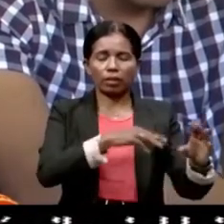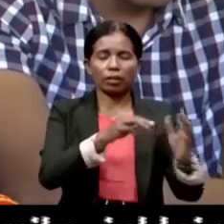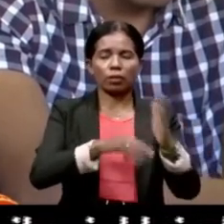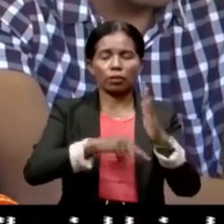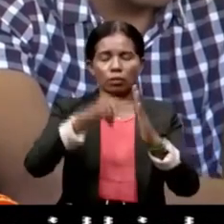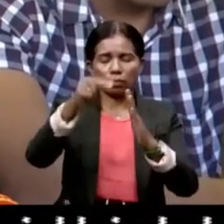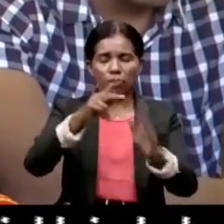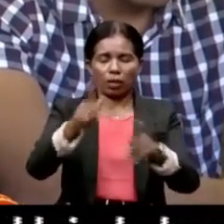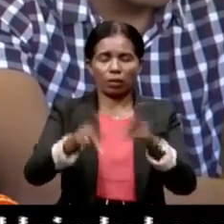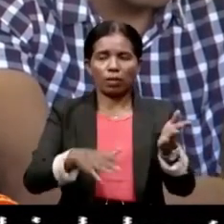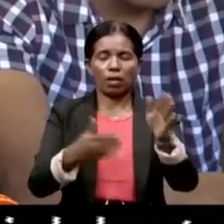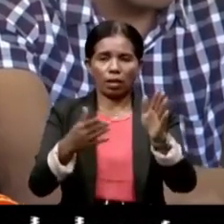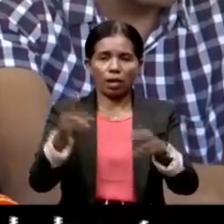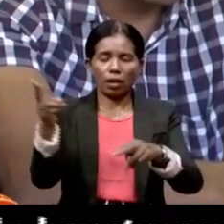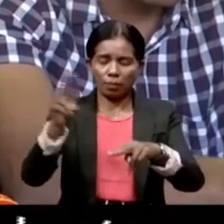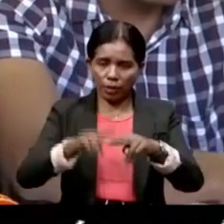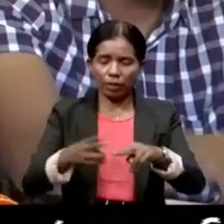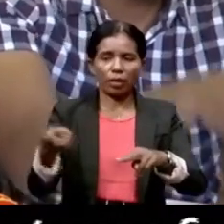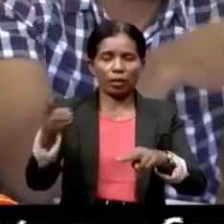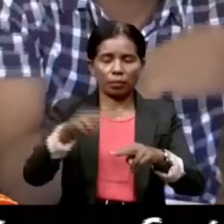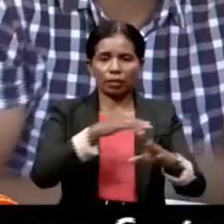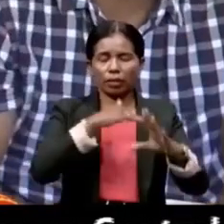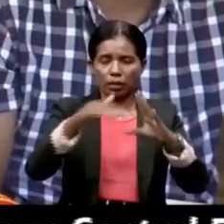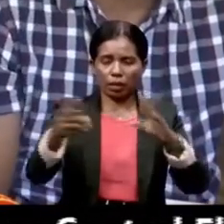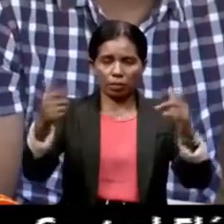população aumenta, número de transferência, mais hospital aumenta.